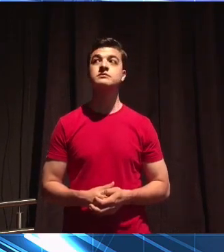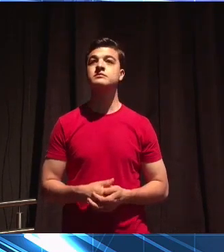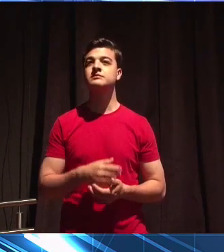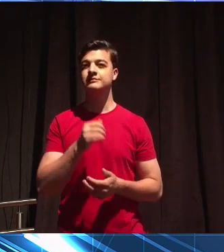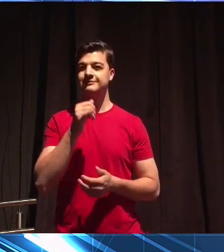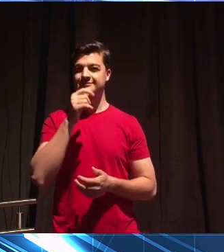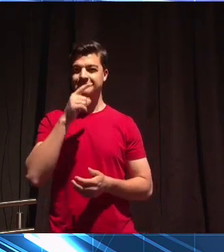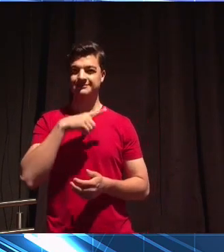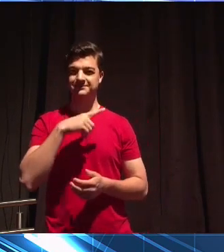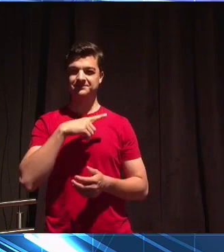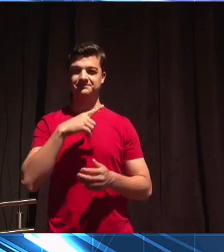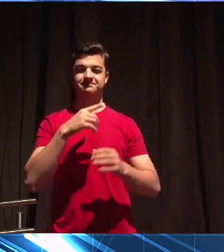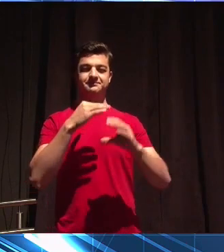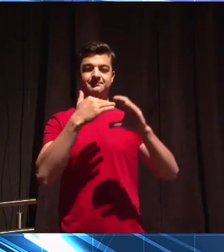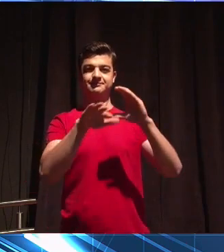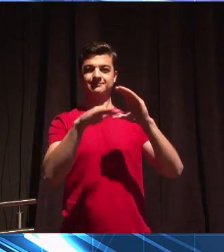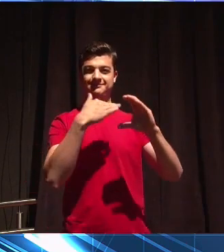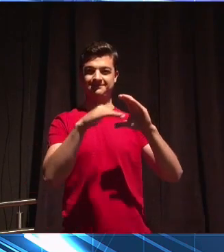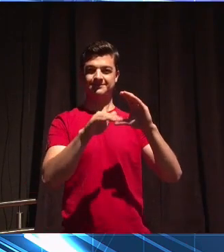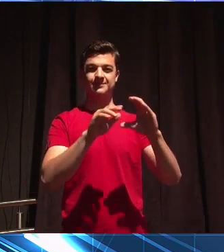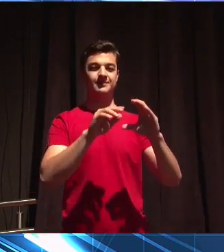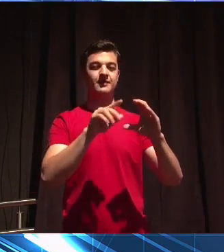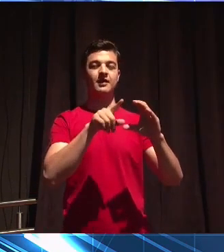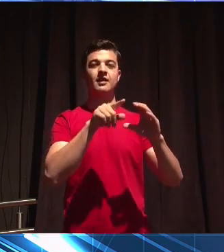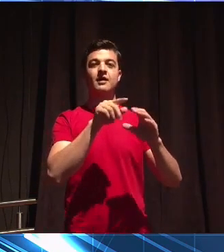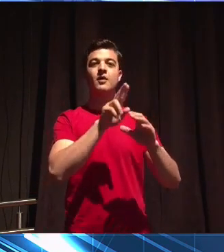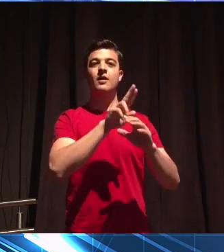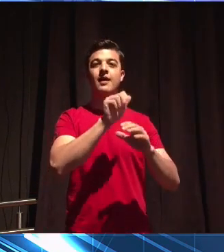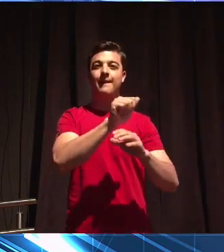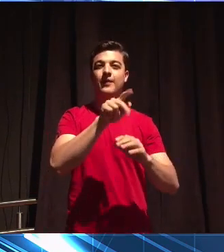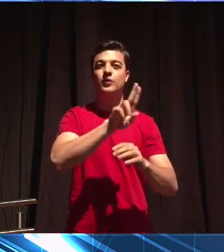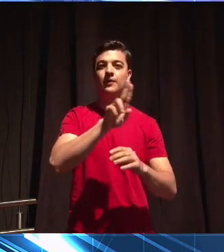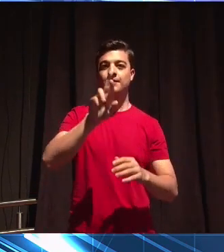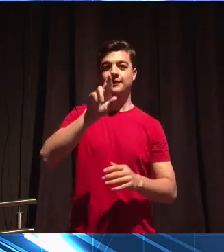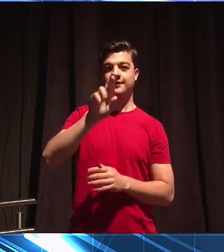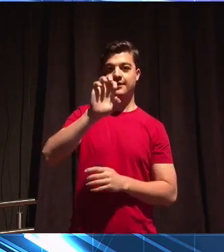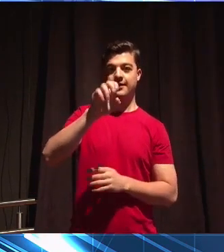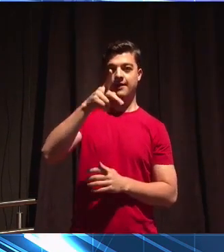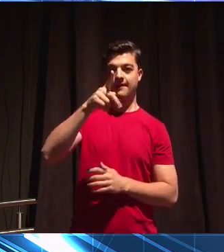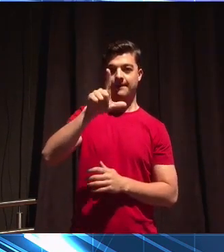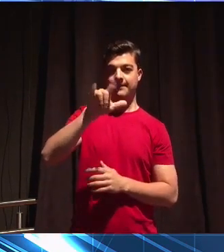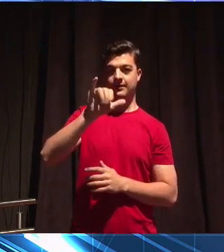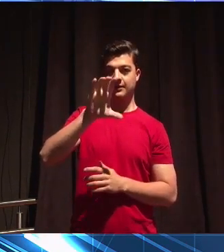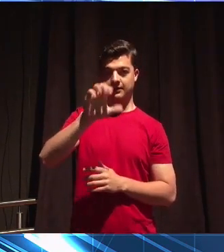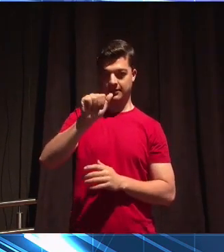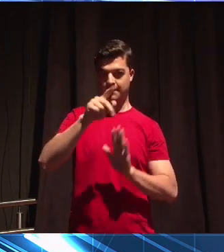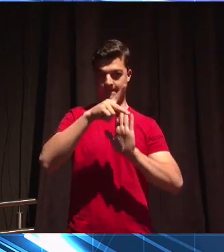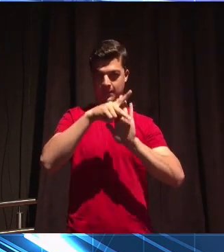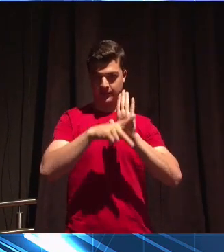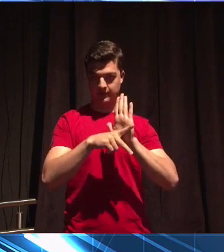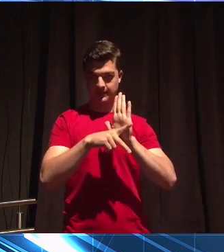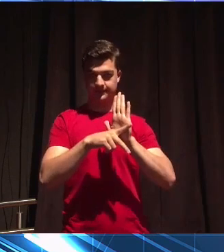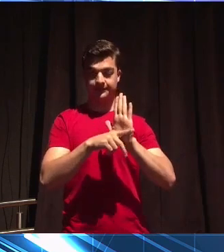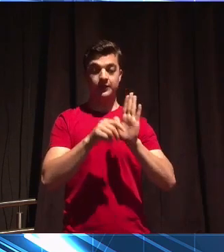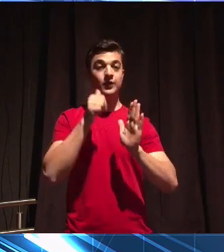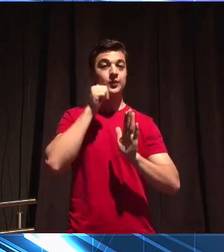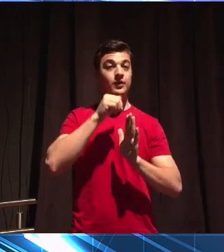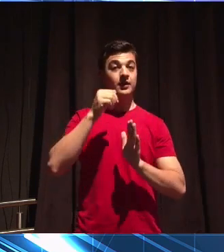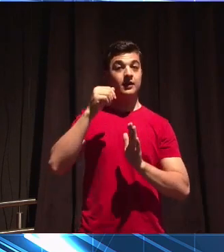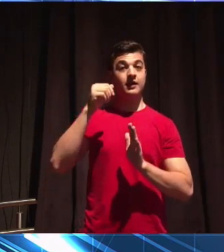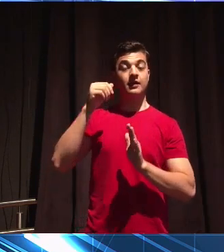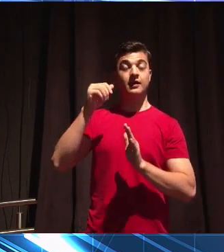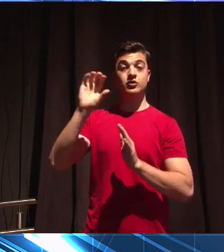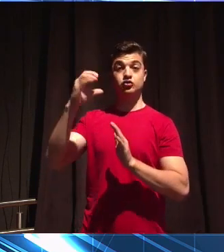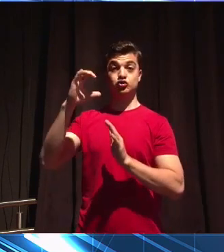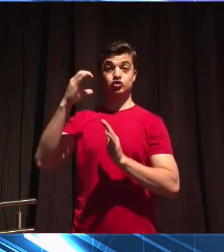vai alimentando da maneira que tu quiser e ele vai conversando contigo. Ele foi criado, o propósito dele, inicial, foi de uma cientista que havia perdido o melhor amigo